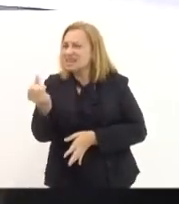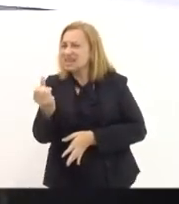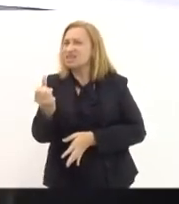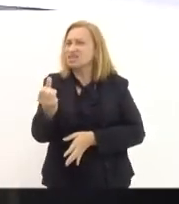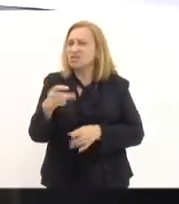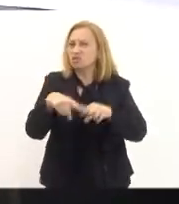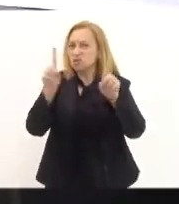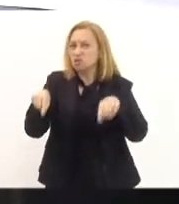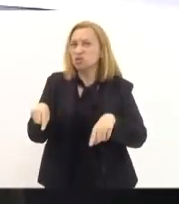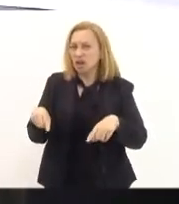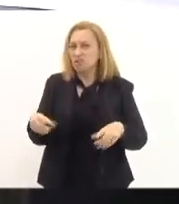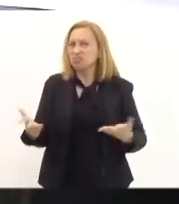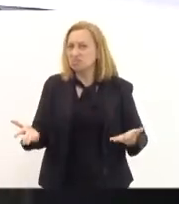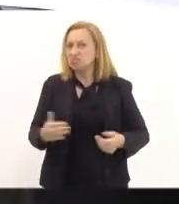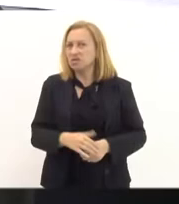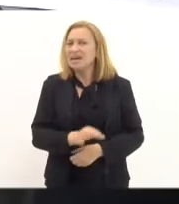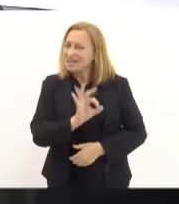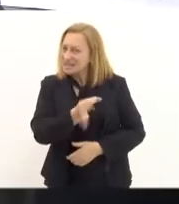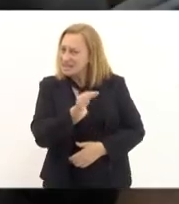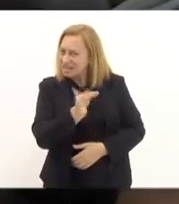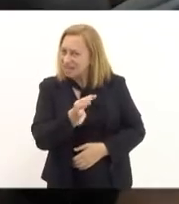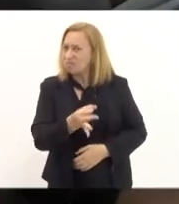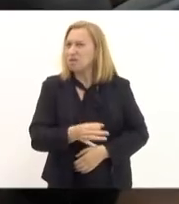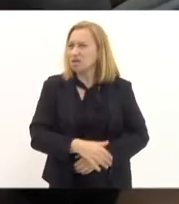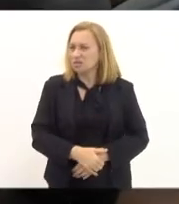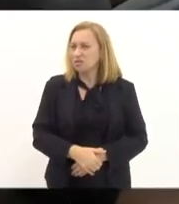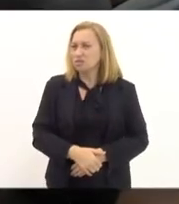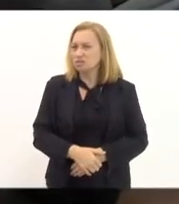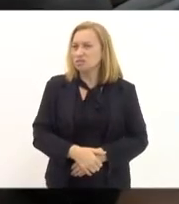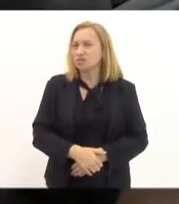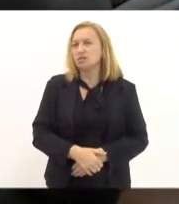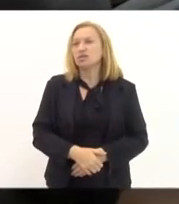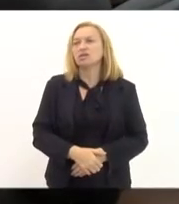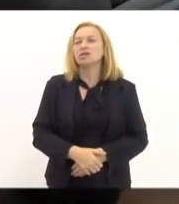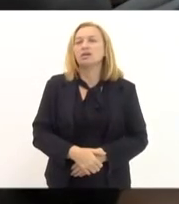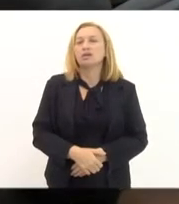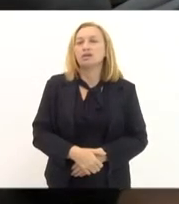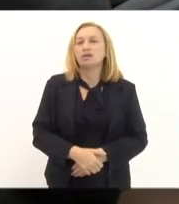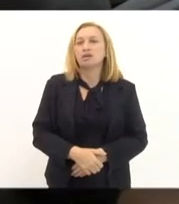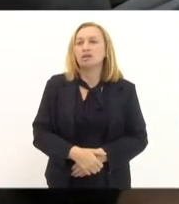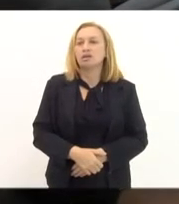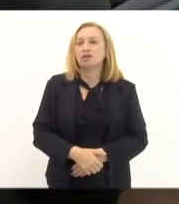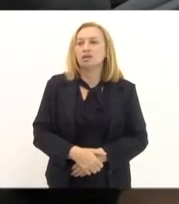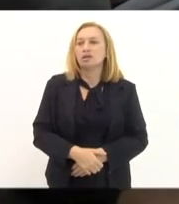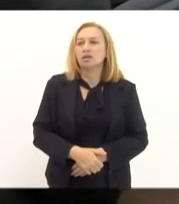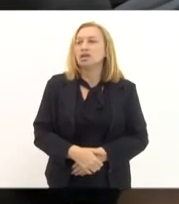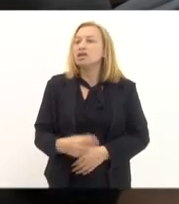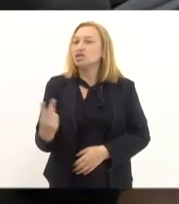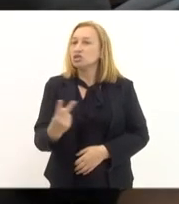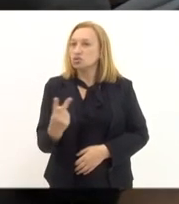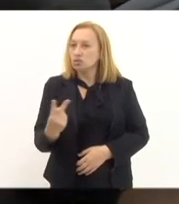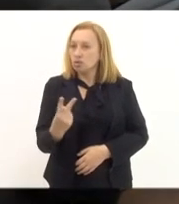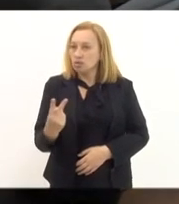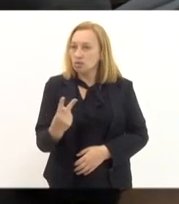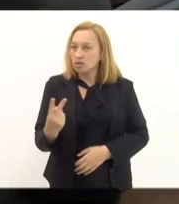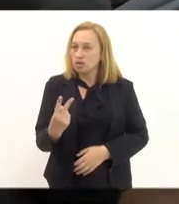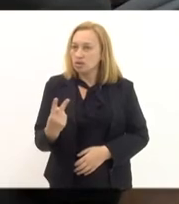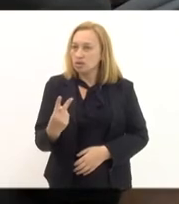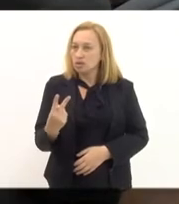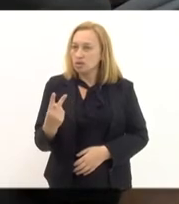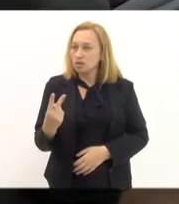então exatamente oportuno que esses dois antes